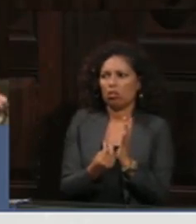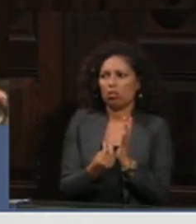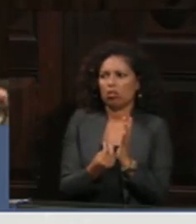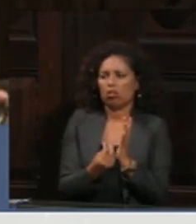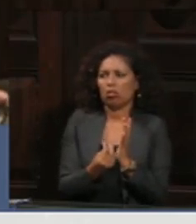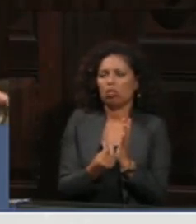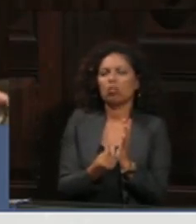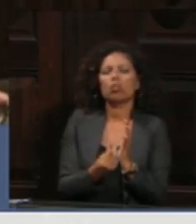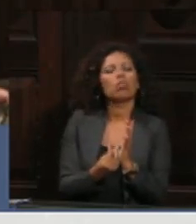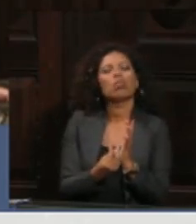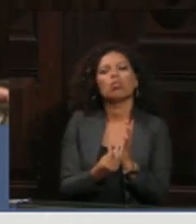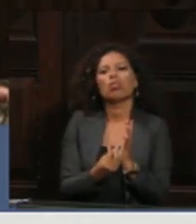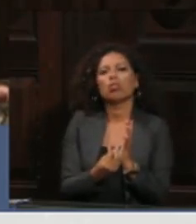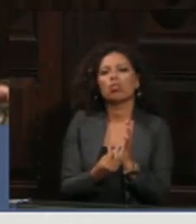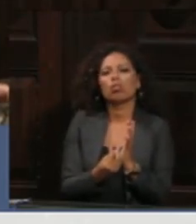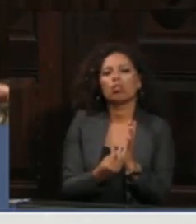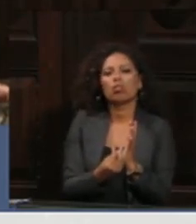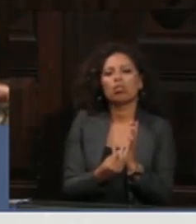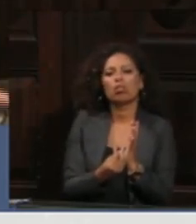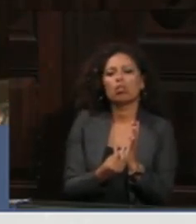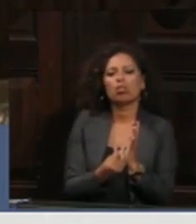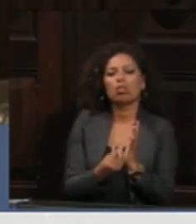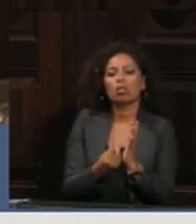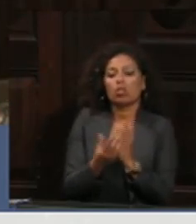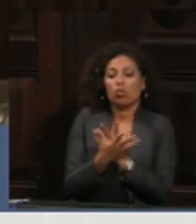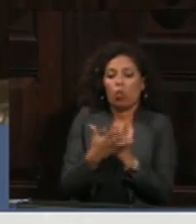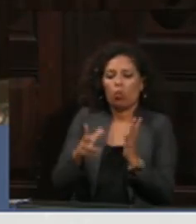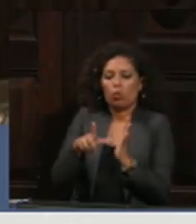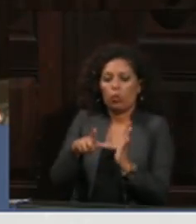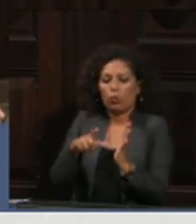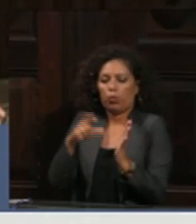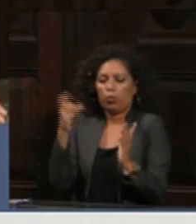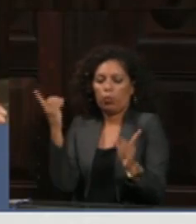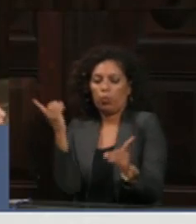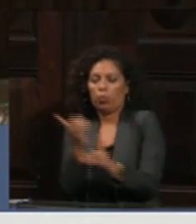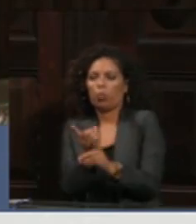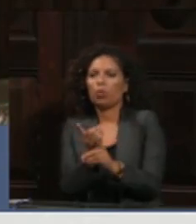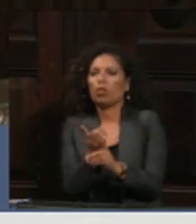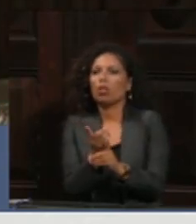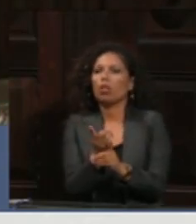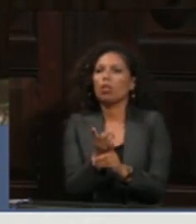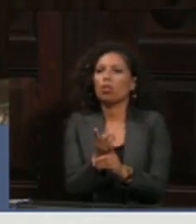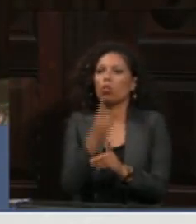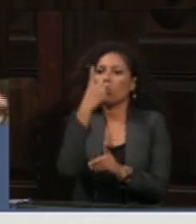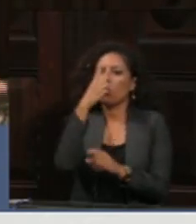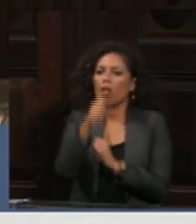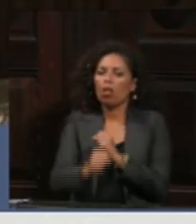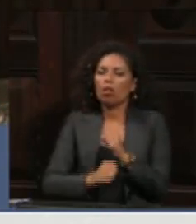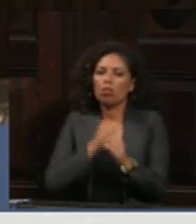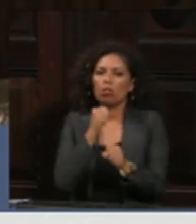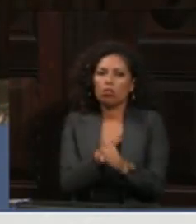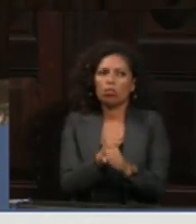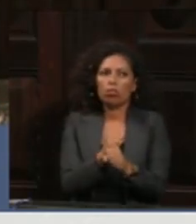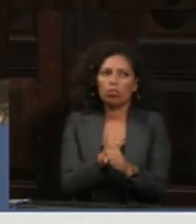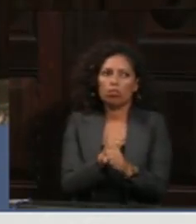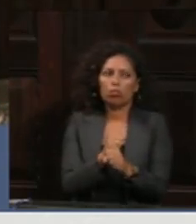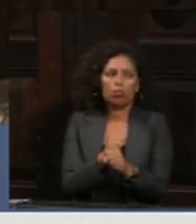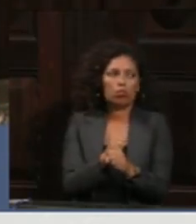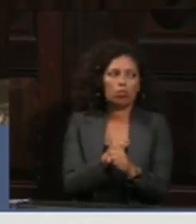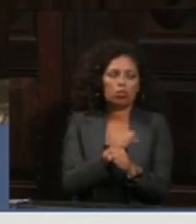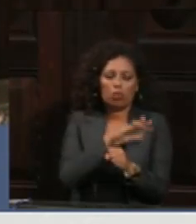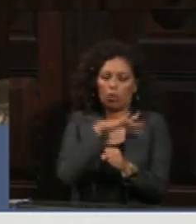sobre a descoberta, passado um ano,